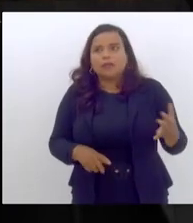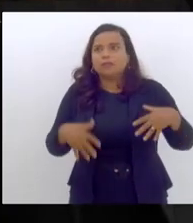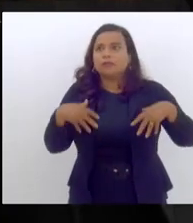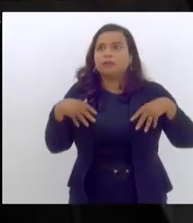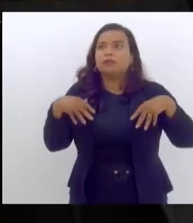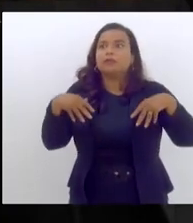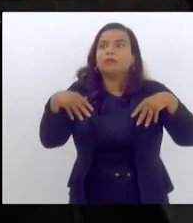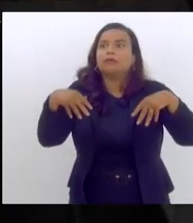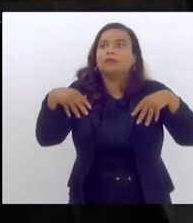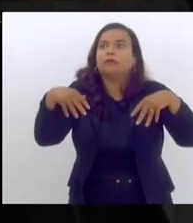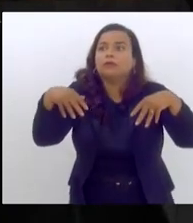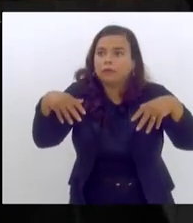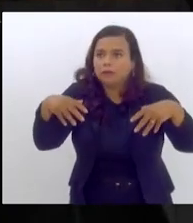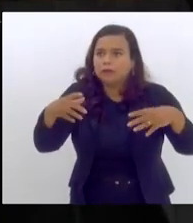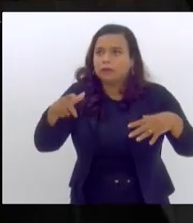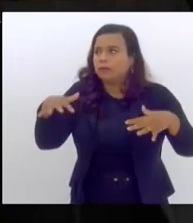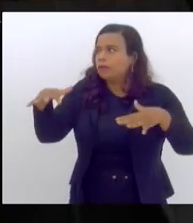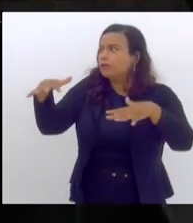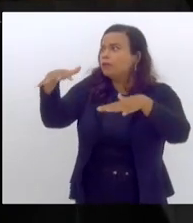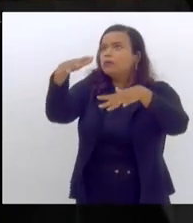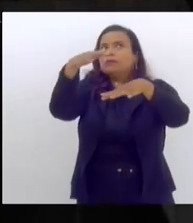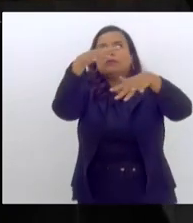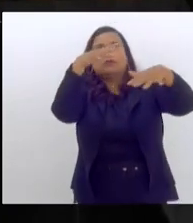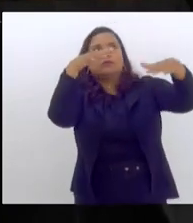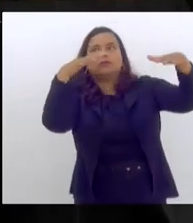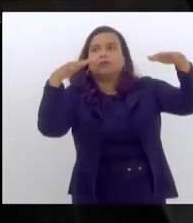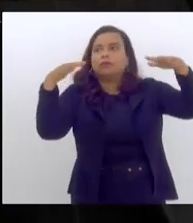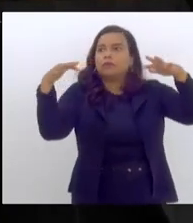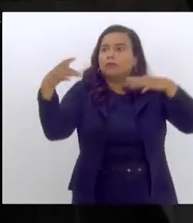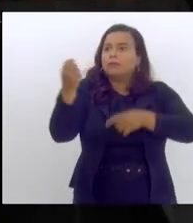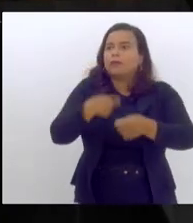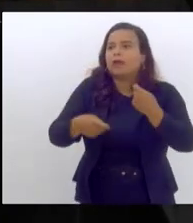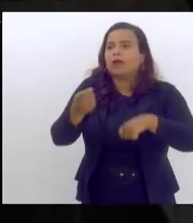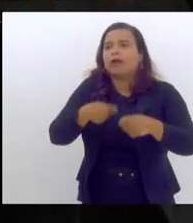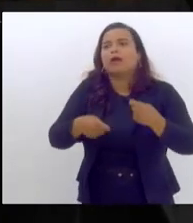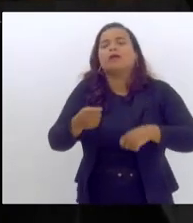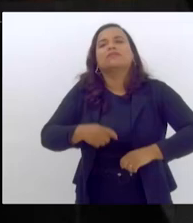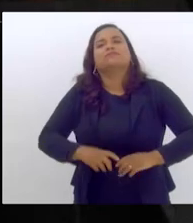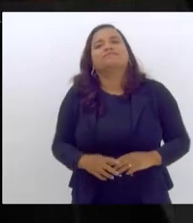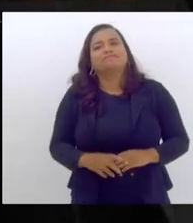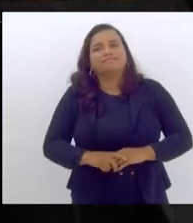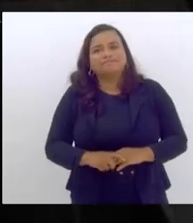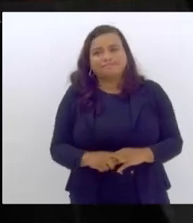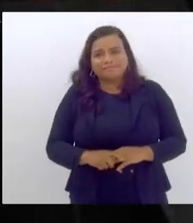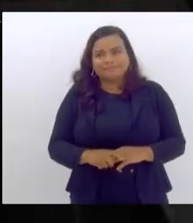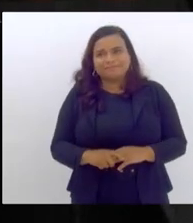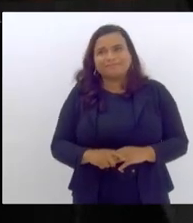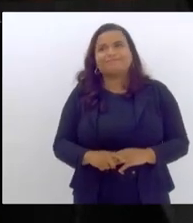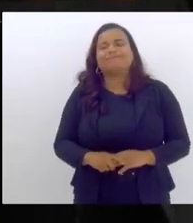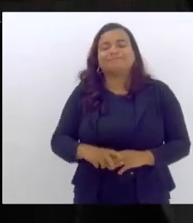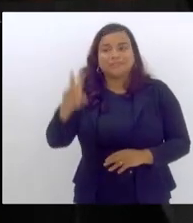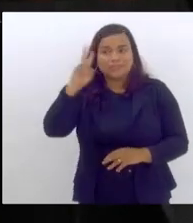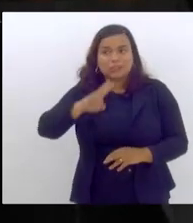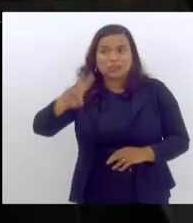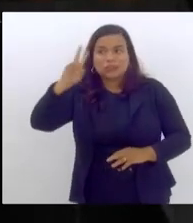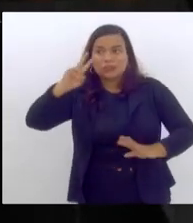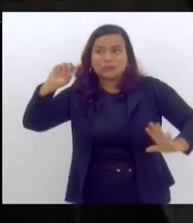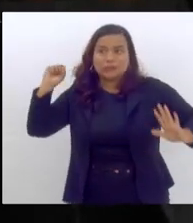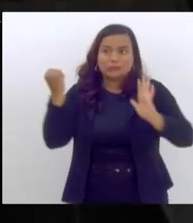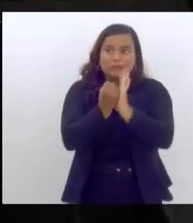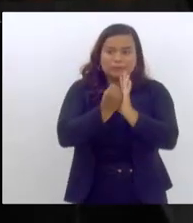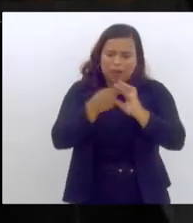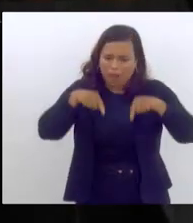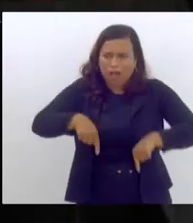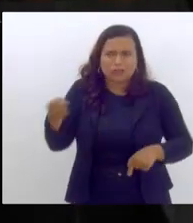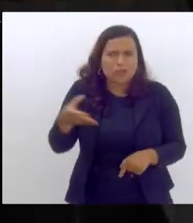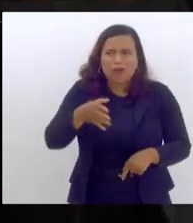fantasma que paira no ar, chamado mercado, é que historicamente, e não é de hoje